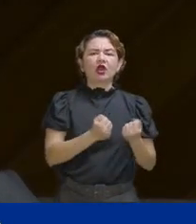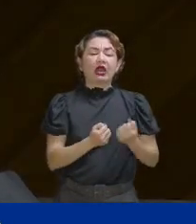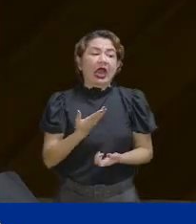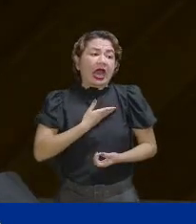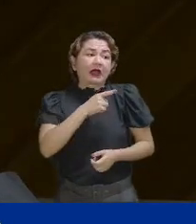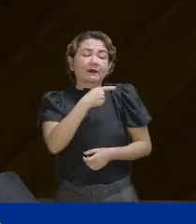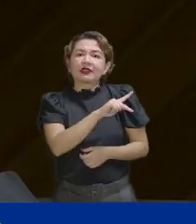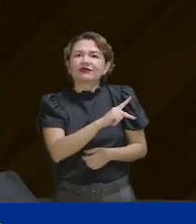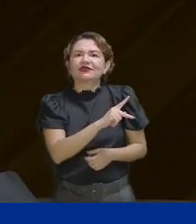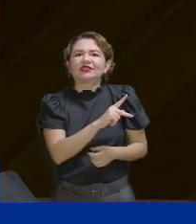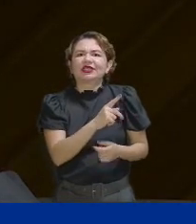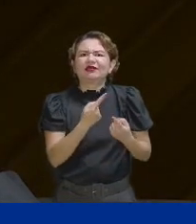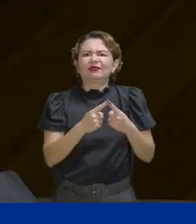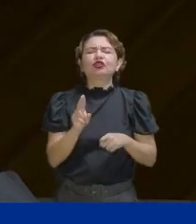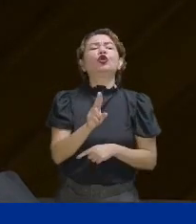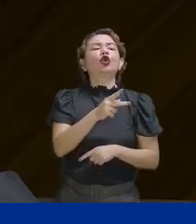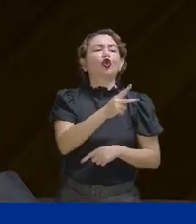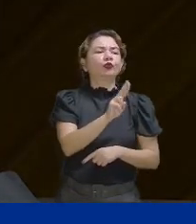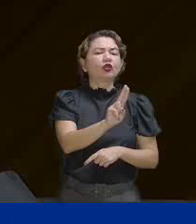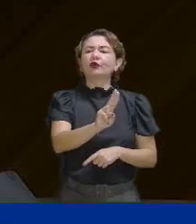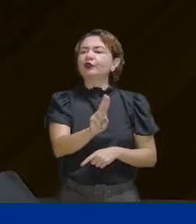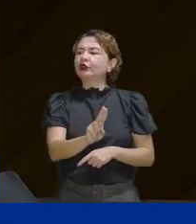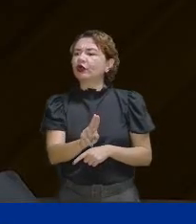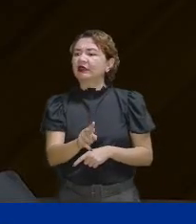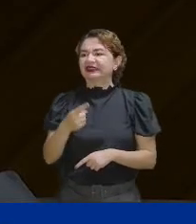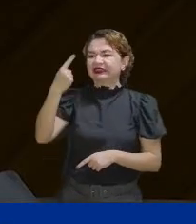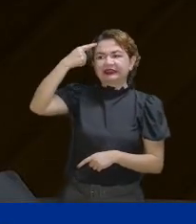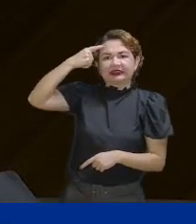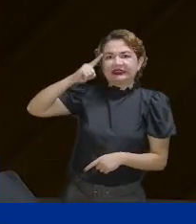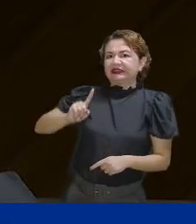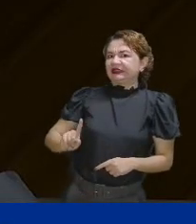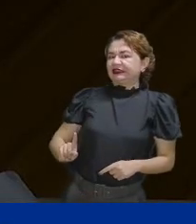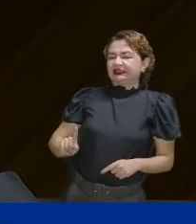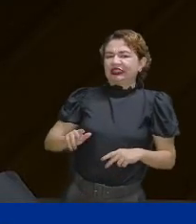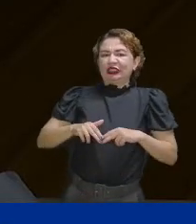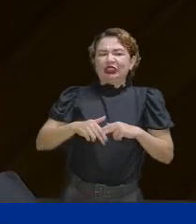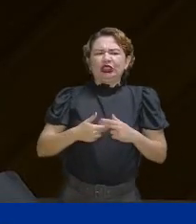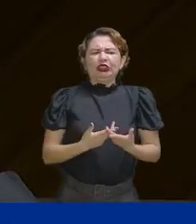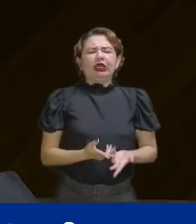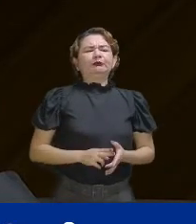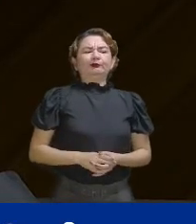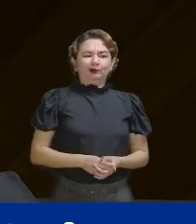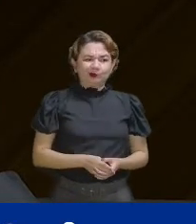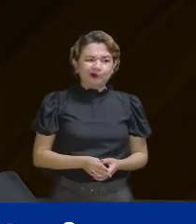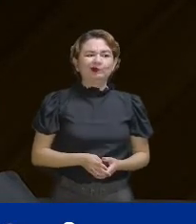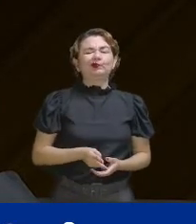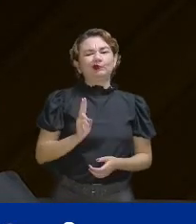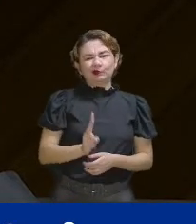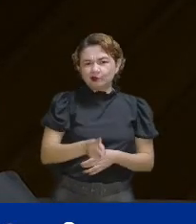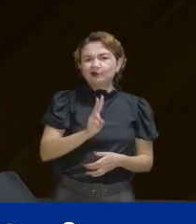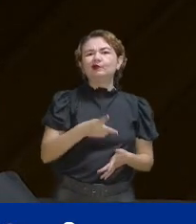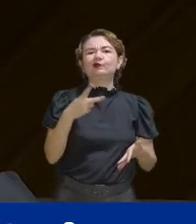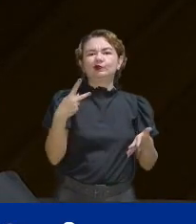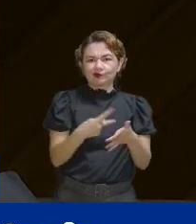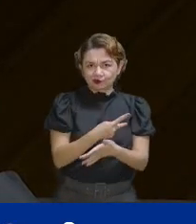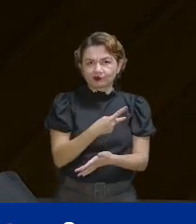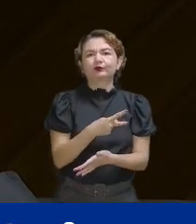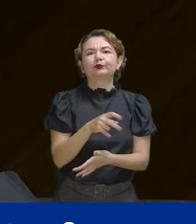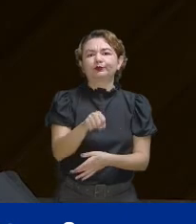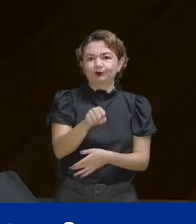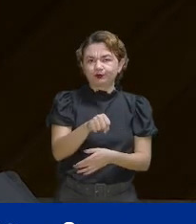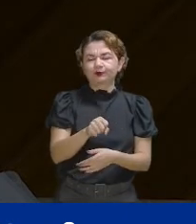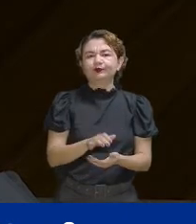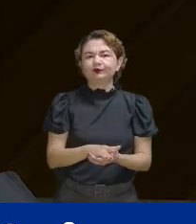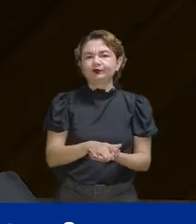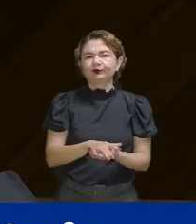mas que ele não sabia dizer o nome dos amigos. Ou seja, é de fato, excelências, uma situação padrão, corriqueira dentro